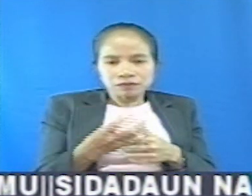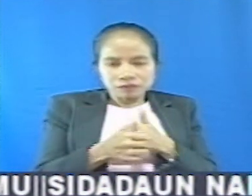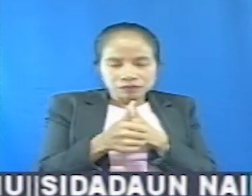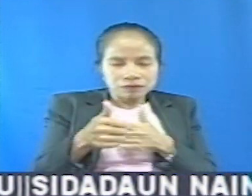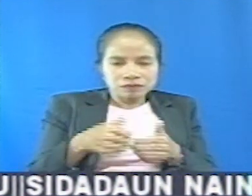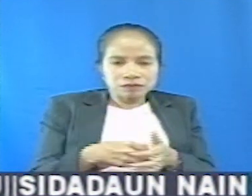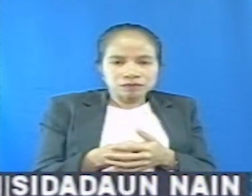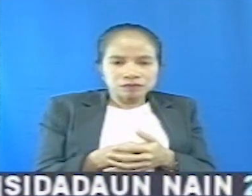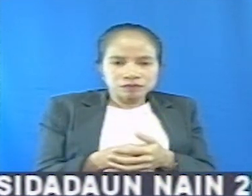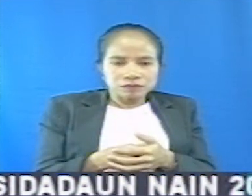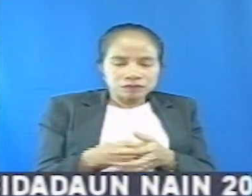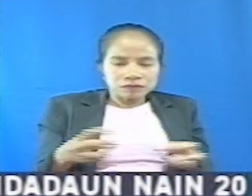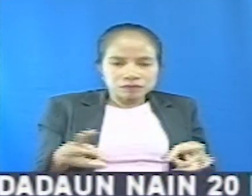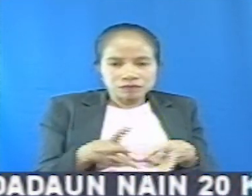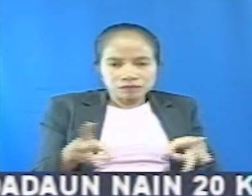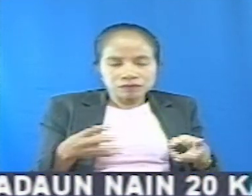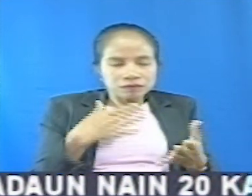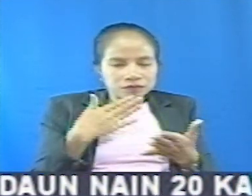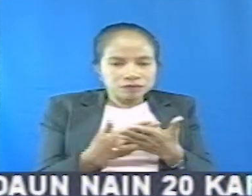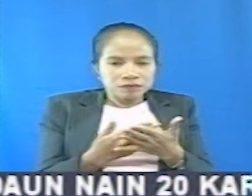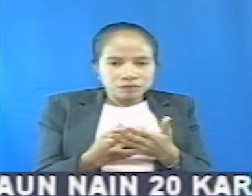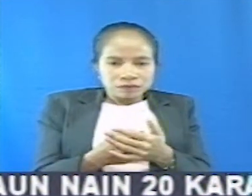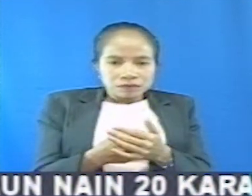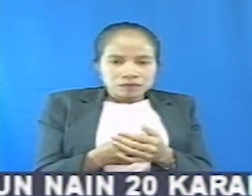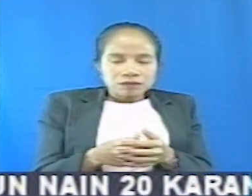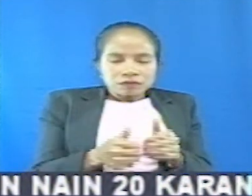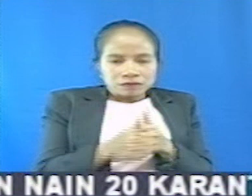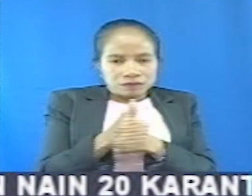agora, dalam lebe dia, maka nita tem que cumprir